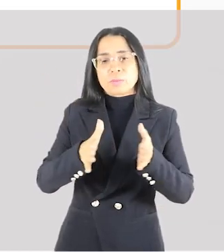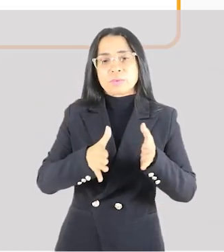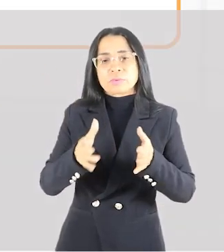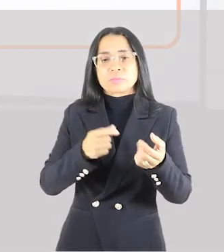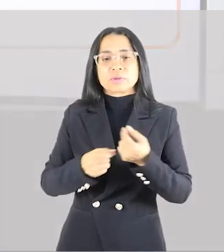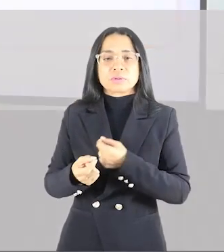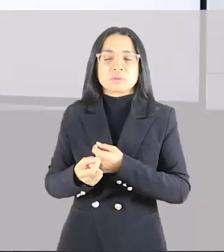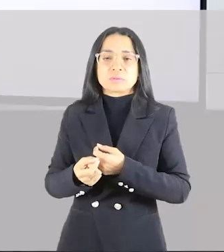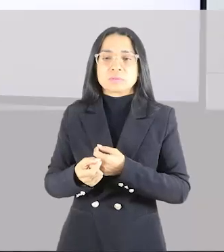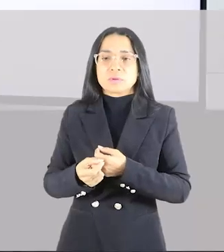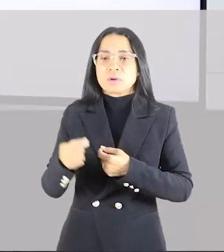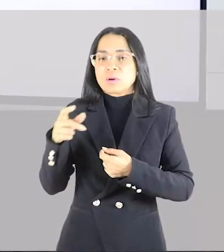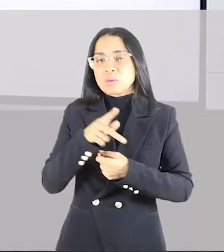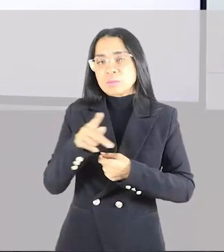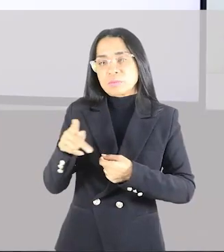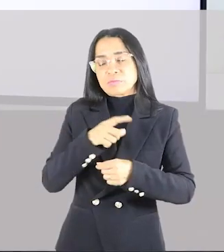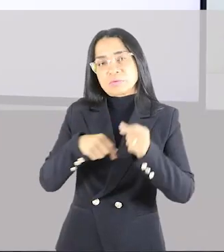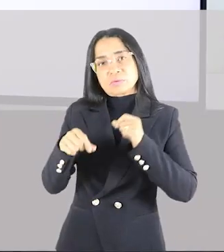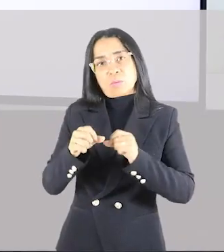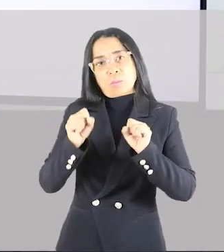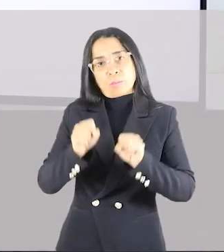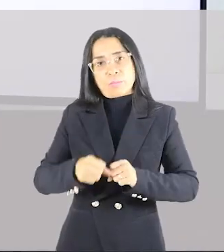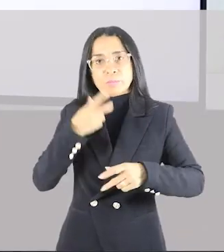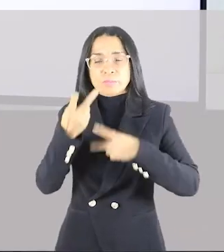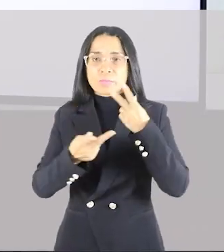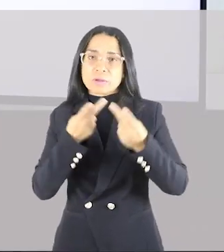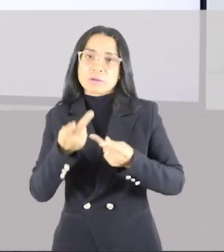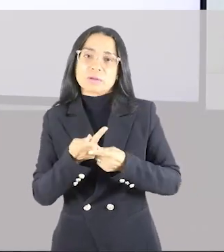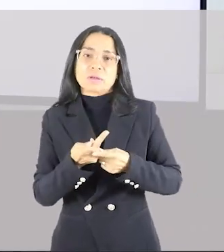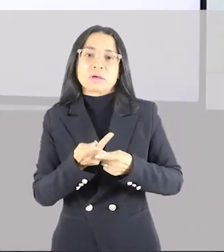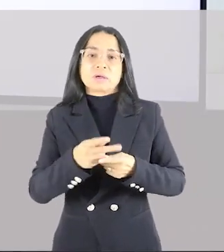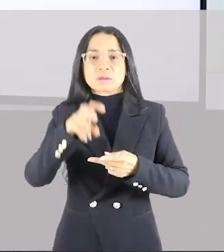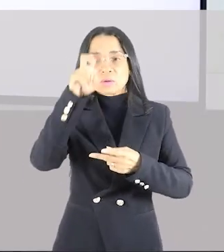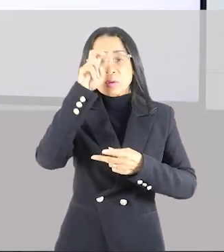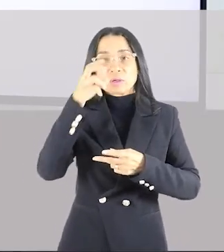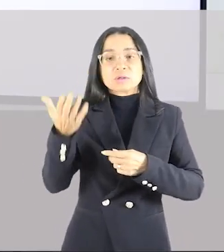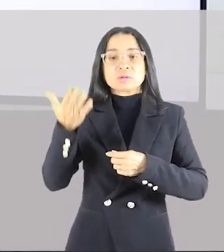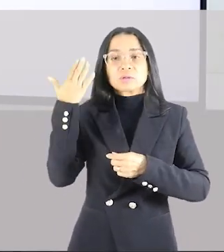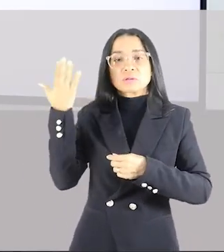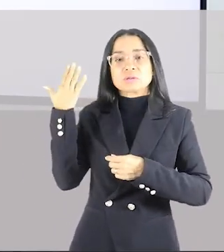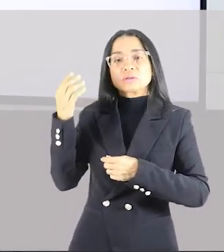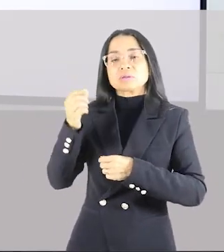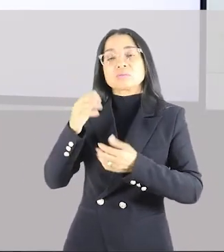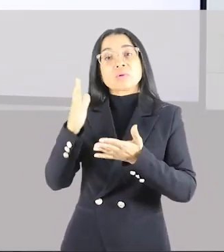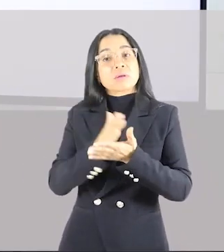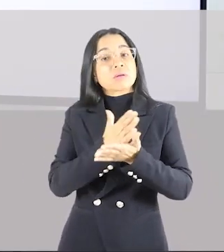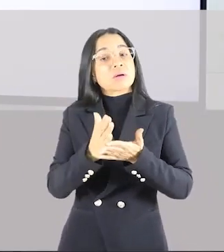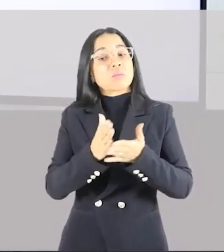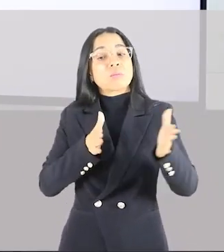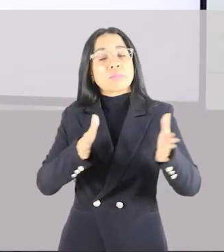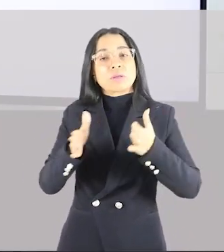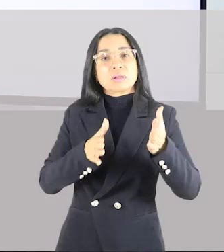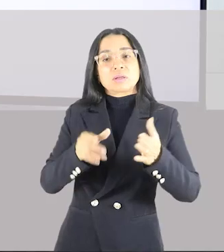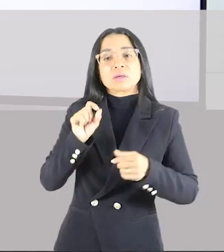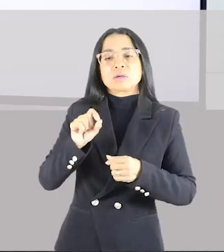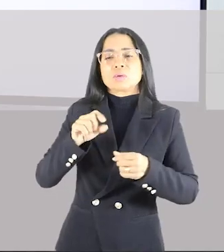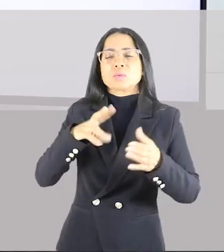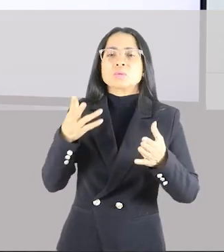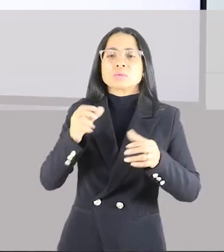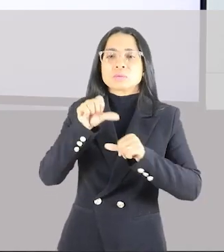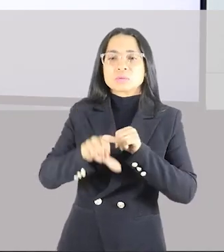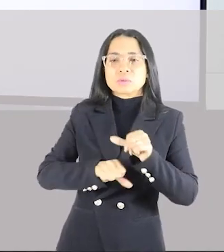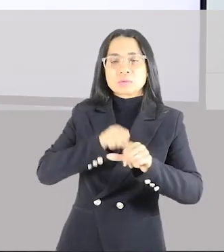seguinte, nós podemos dizer que o Egito Antigo, ele em algum momento ele foi monoteísta? Sim, ele foi